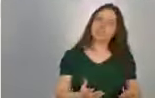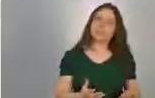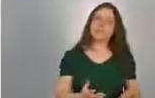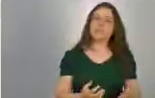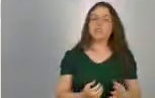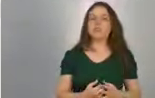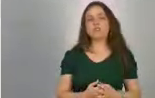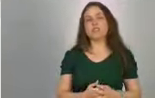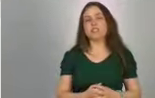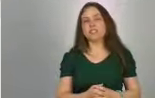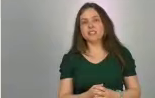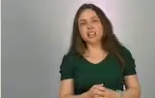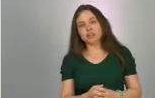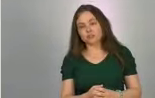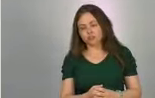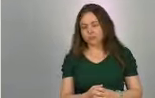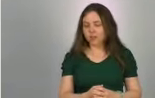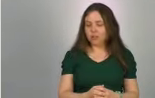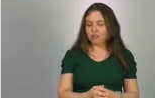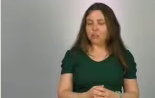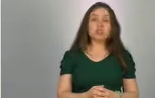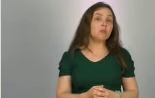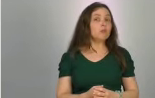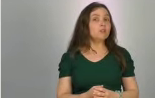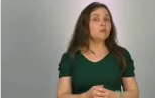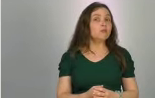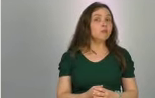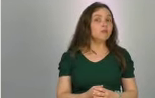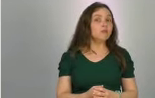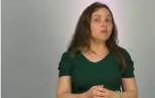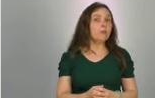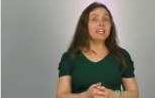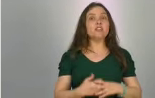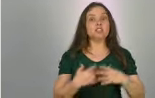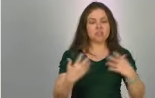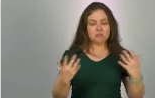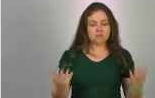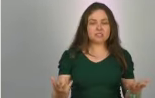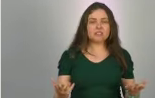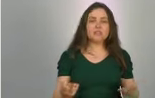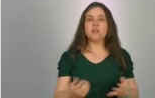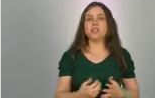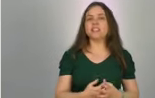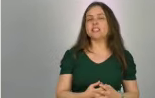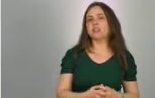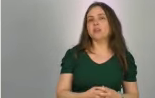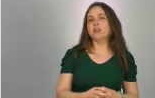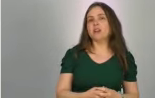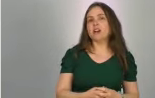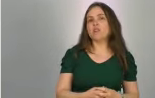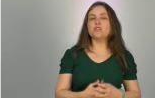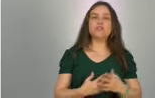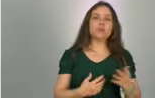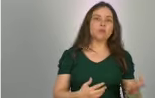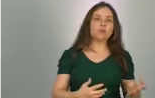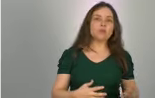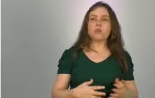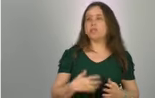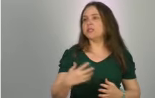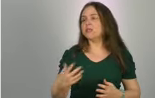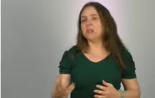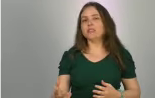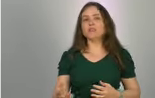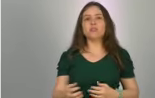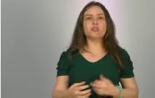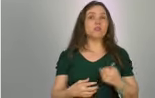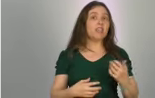já mudamos de lugares dentro da nossa cidade nós já mudamos muito de paradigmas com relação aos